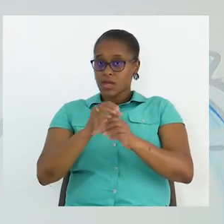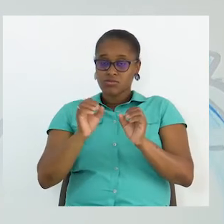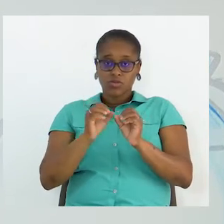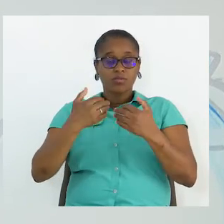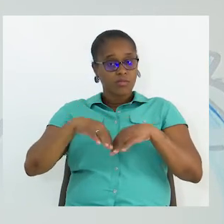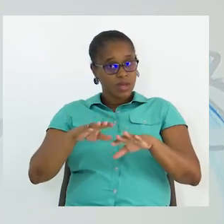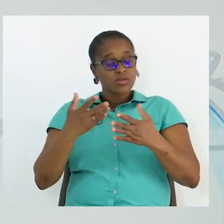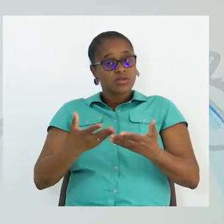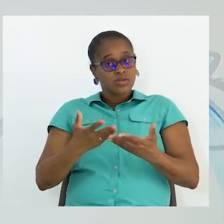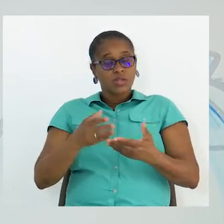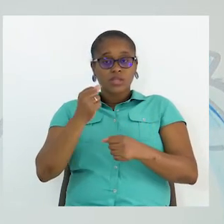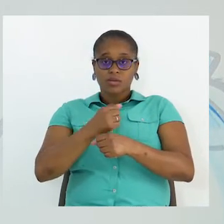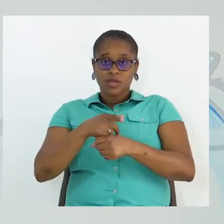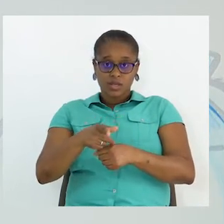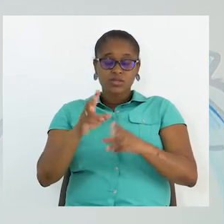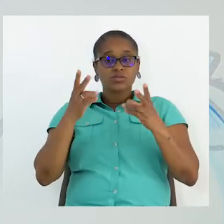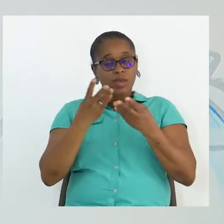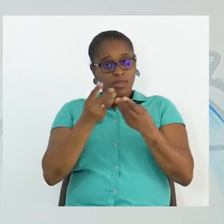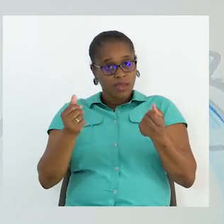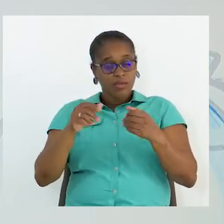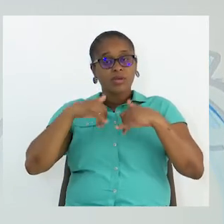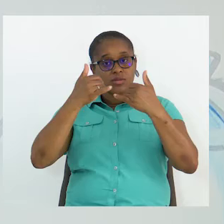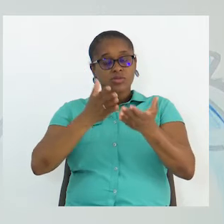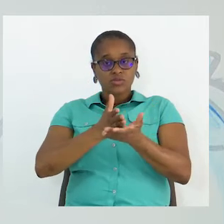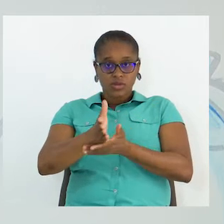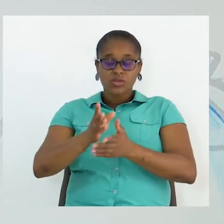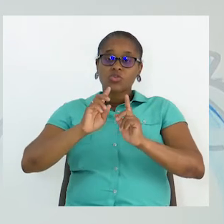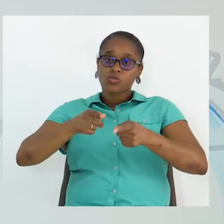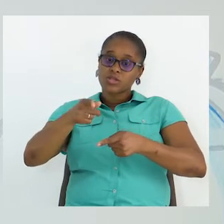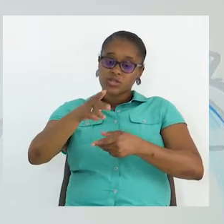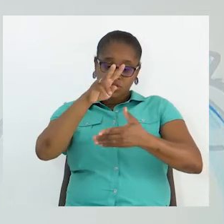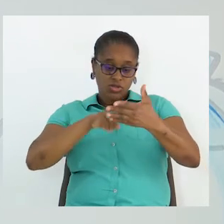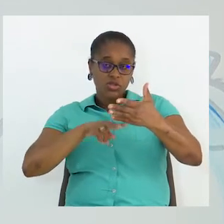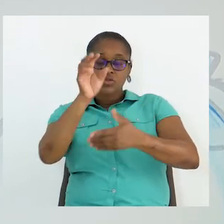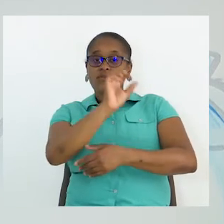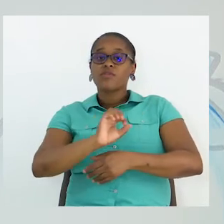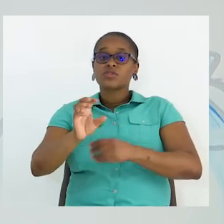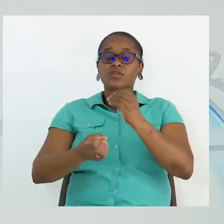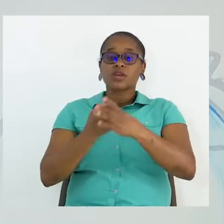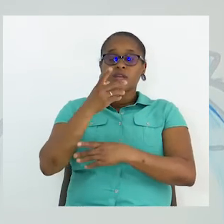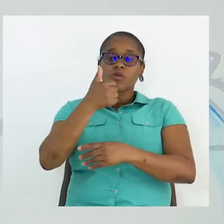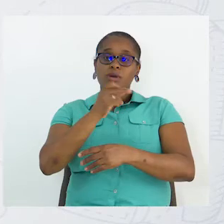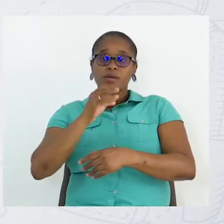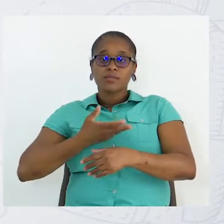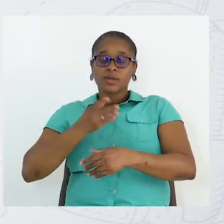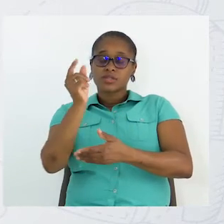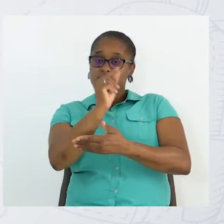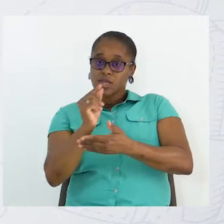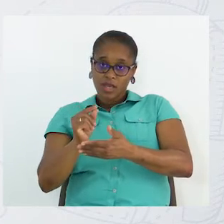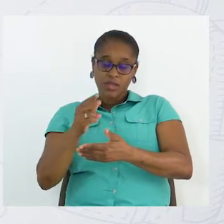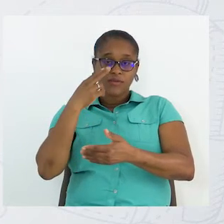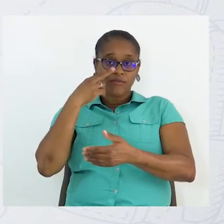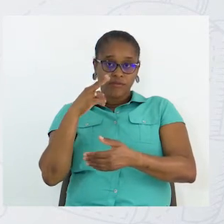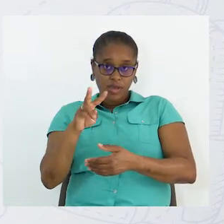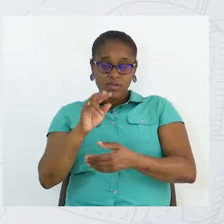esses conteúdos para depois dar continuidade. Então, a partir desse texto, vocês vão criar agora uma banda desenhada.